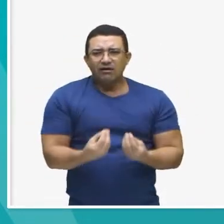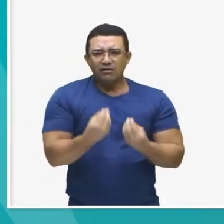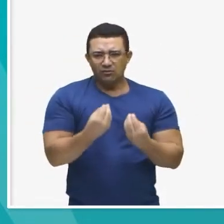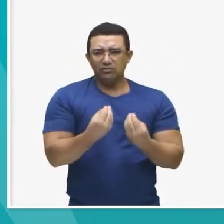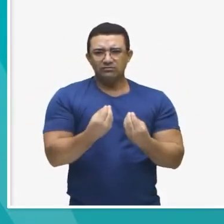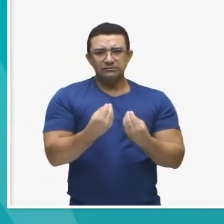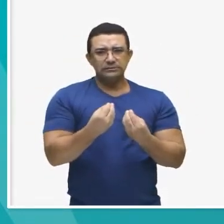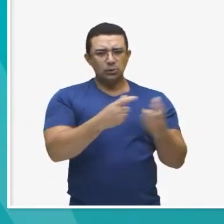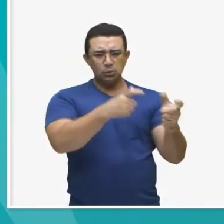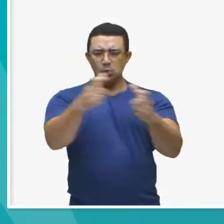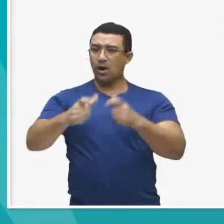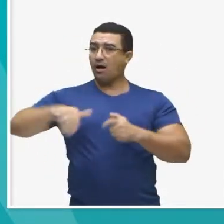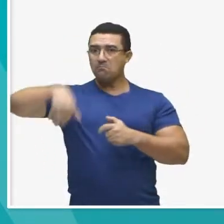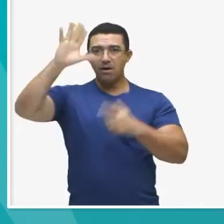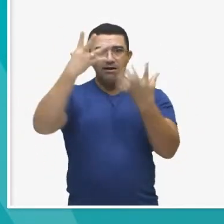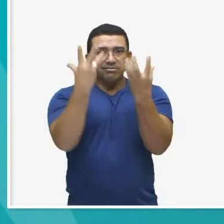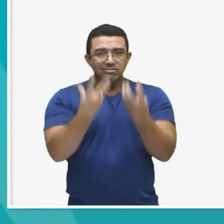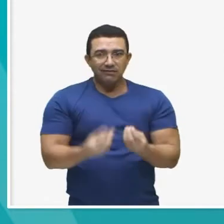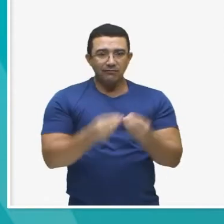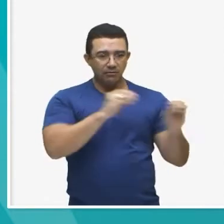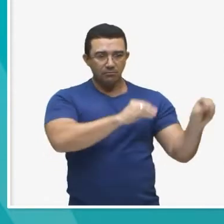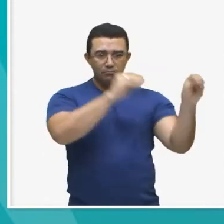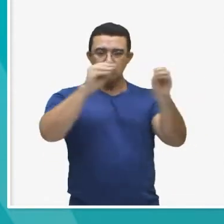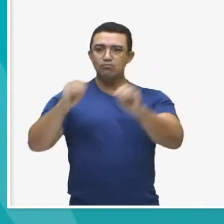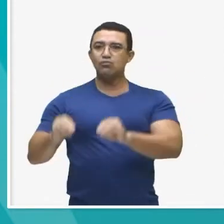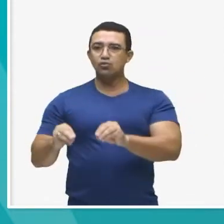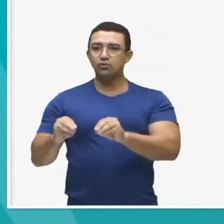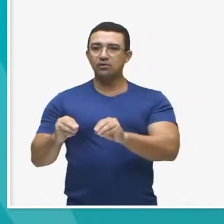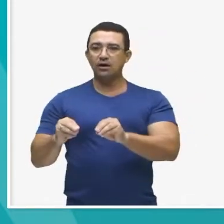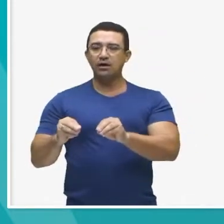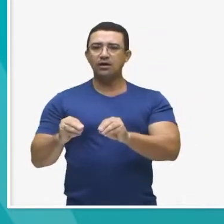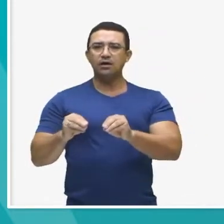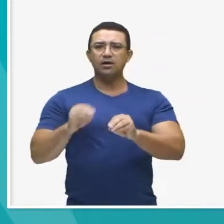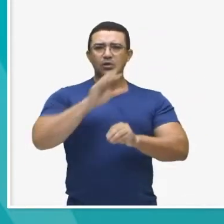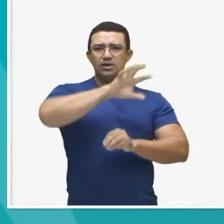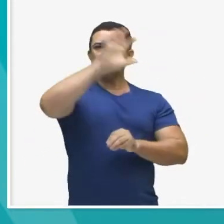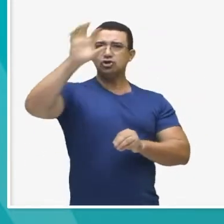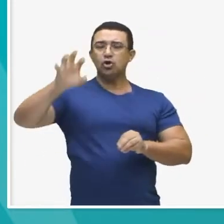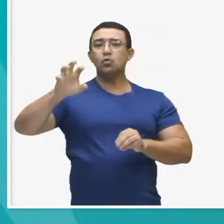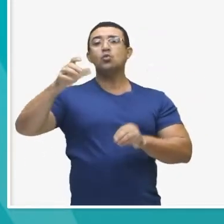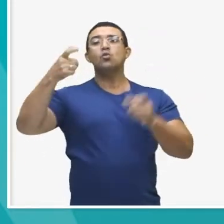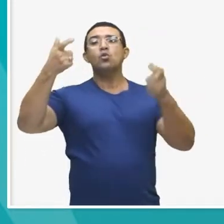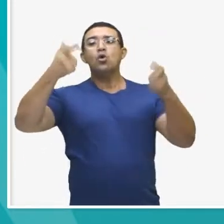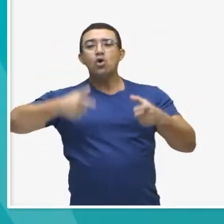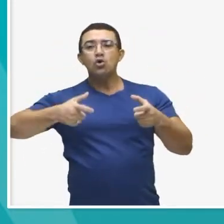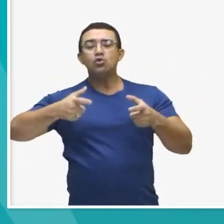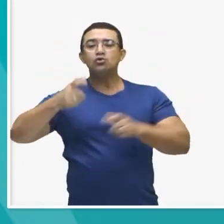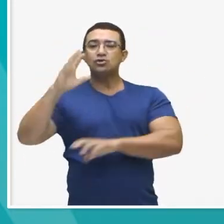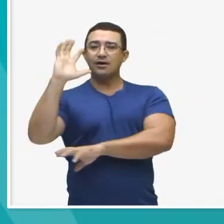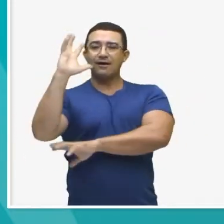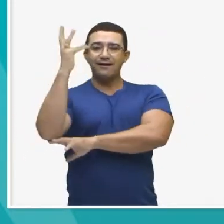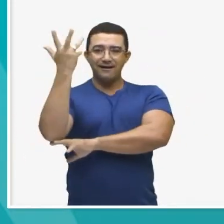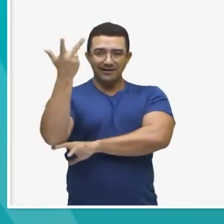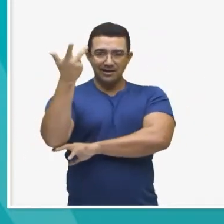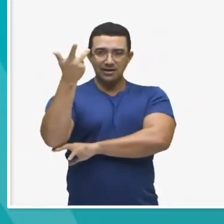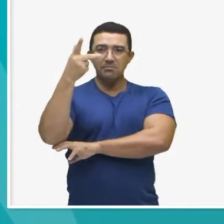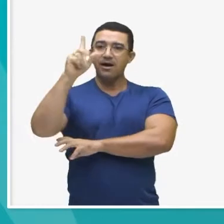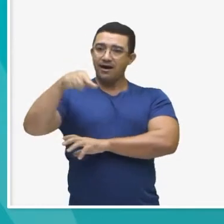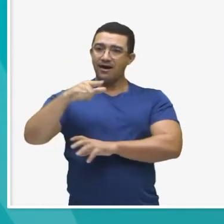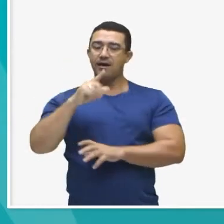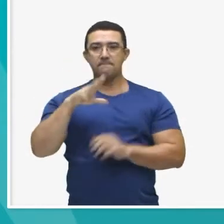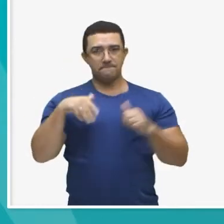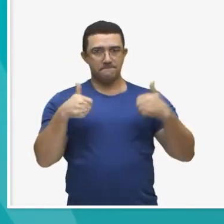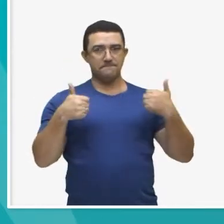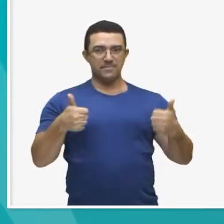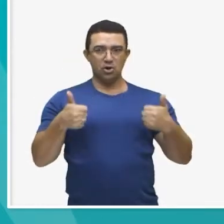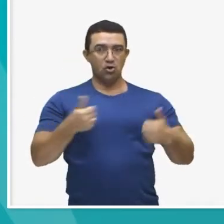seca do Nordeste para uma região onde o clima é mais ameno e as condições de vida são melhores. Como eu disse,